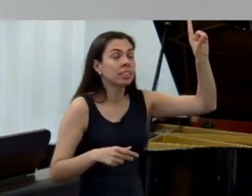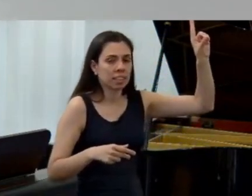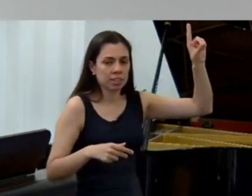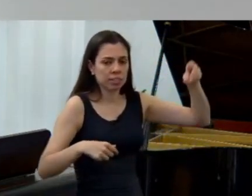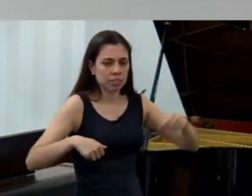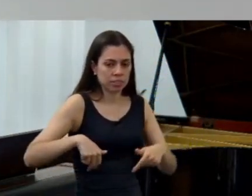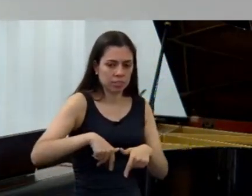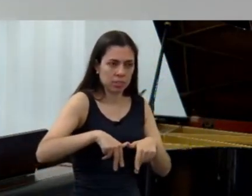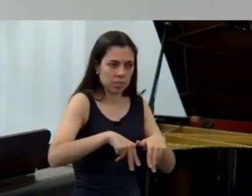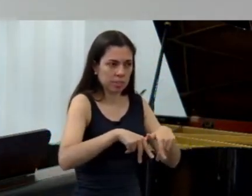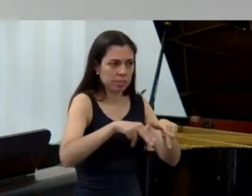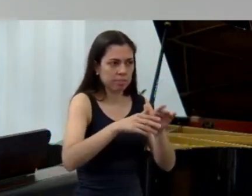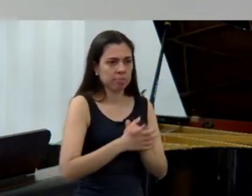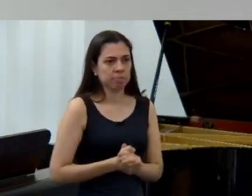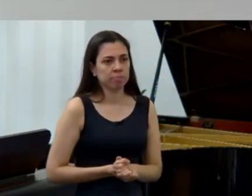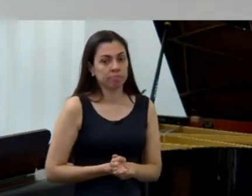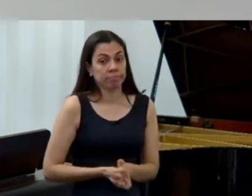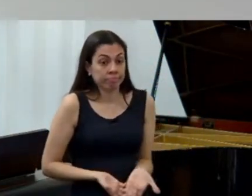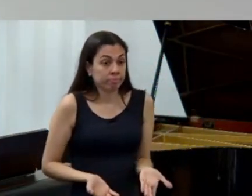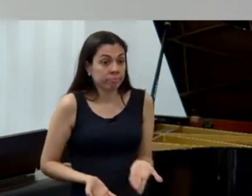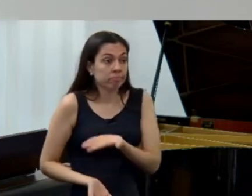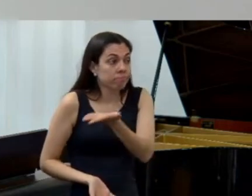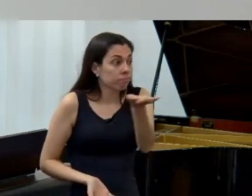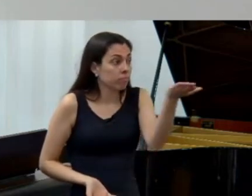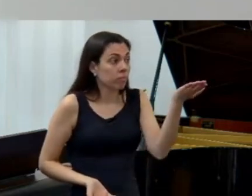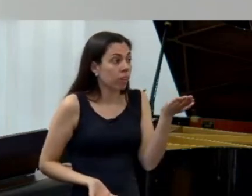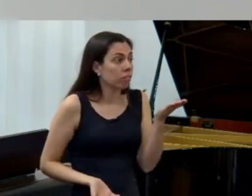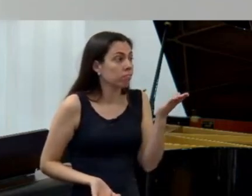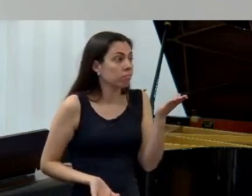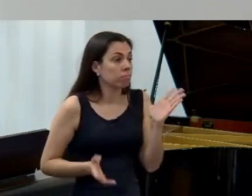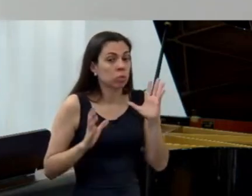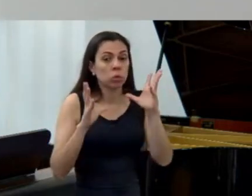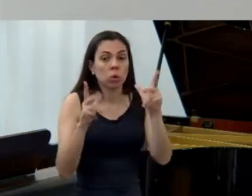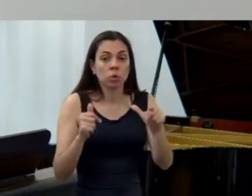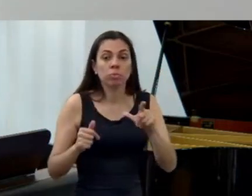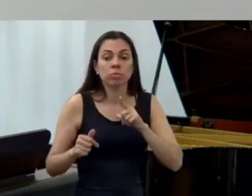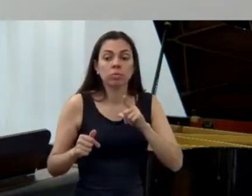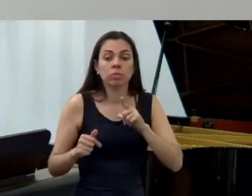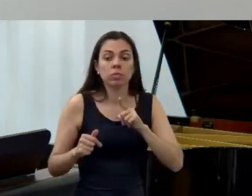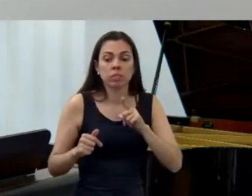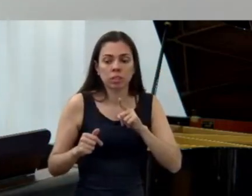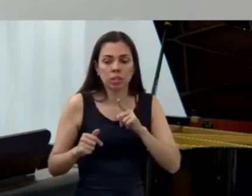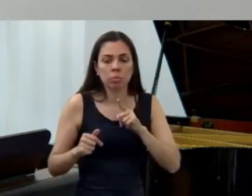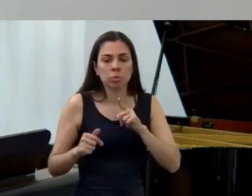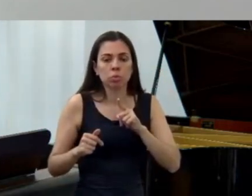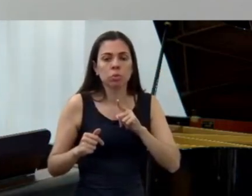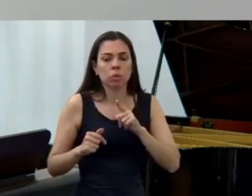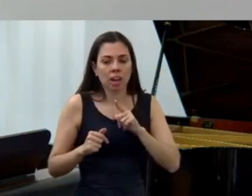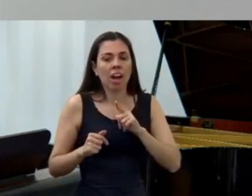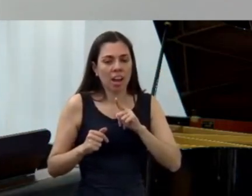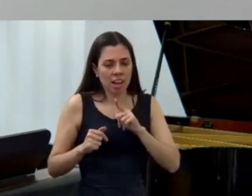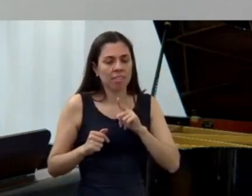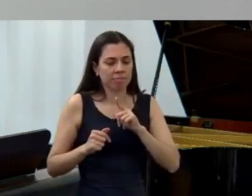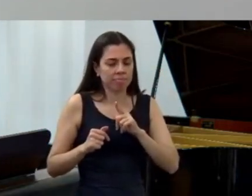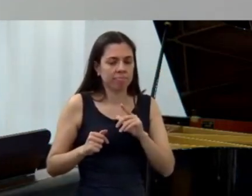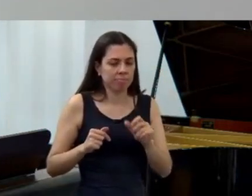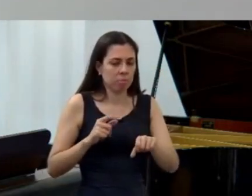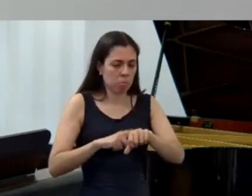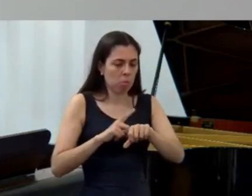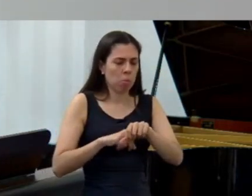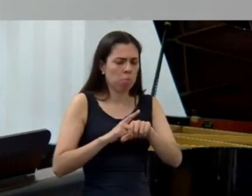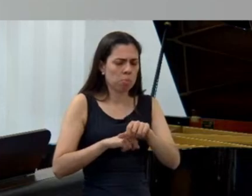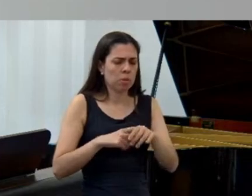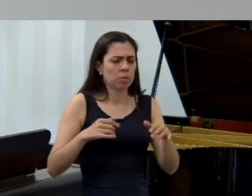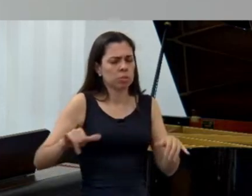de angústia, de dor, de sofrimento, mas nós não estamos sozinhos. O Senhor prometeu que